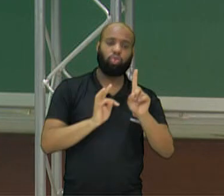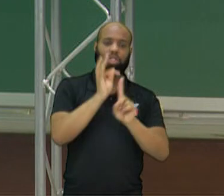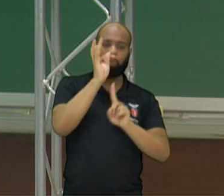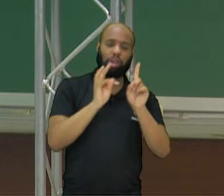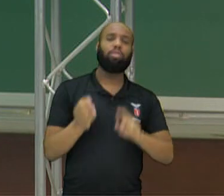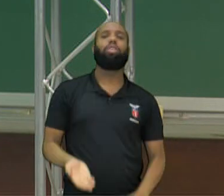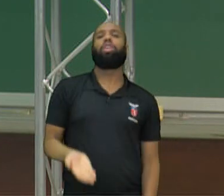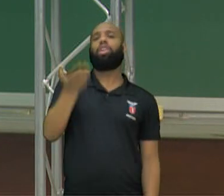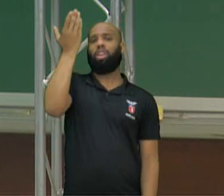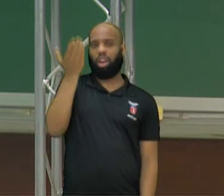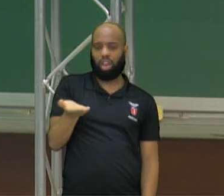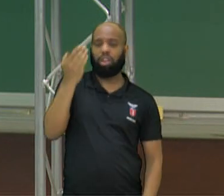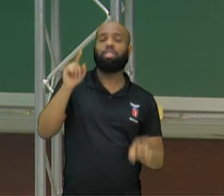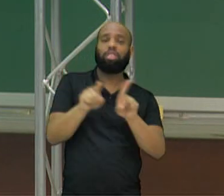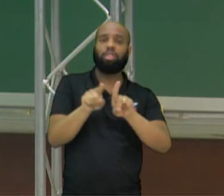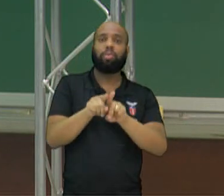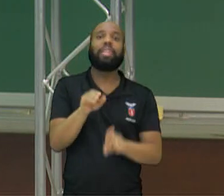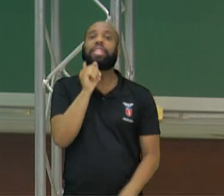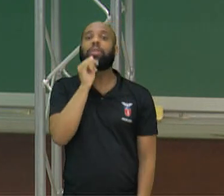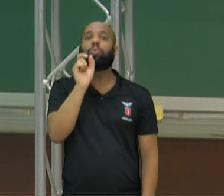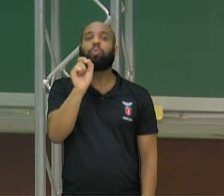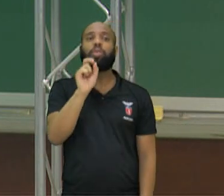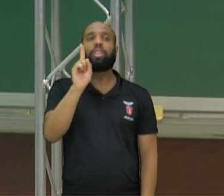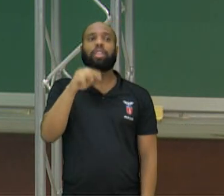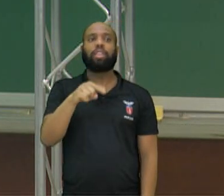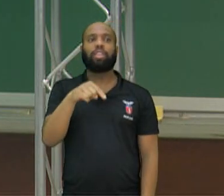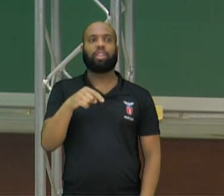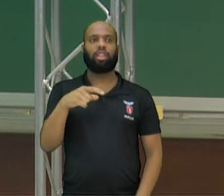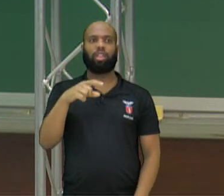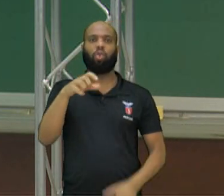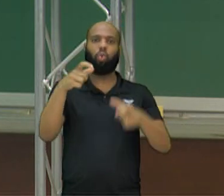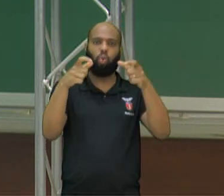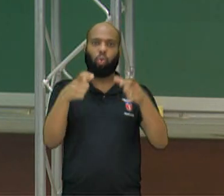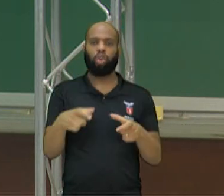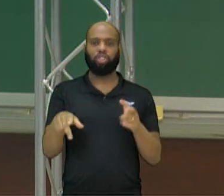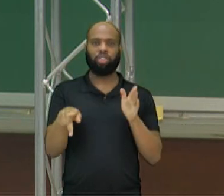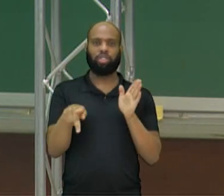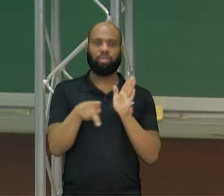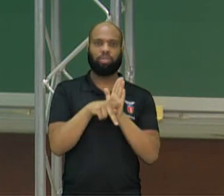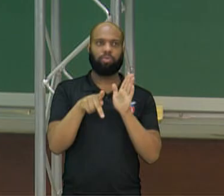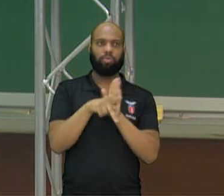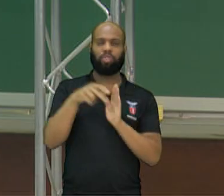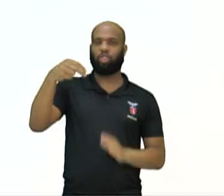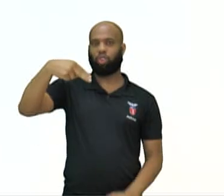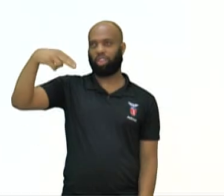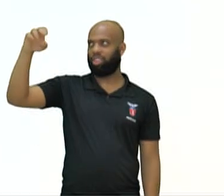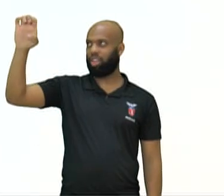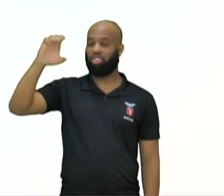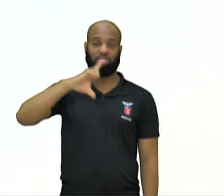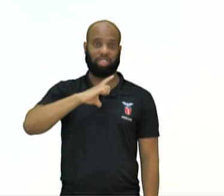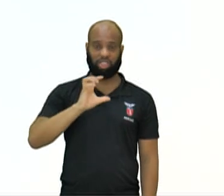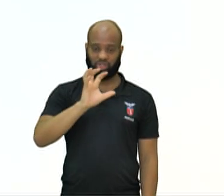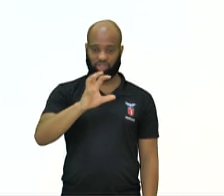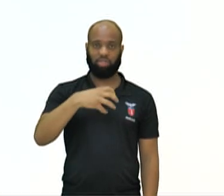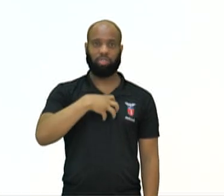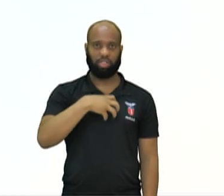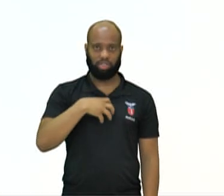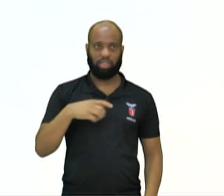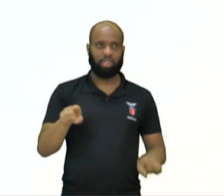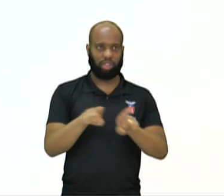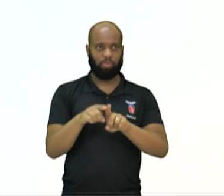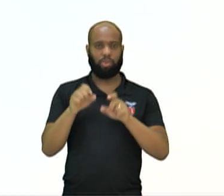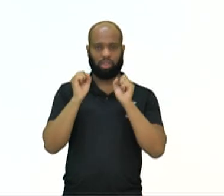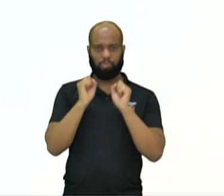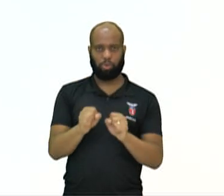extremamente elevadas. Um exemplo disso é o clima semiárido que predomina no sertão nordestino, a exemplo do que a gente pode ver